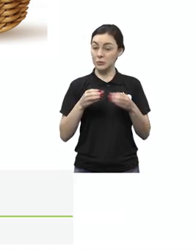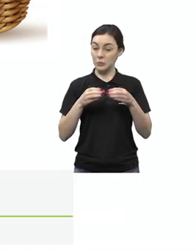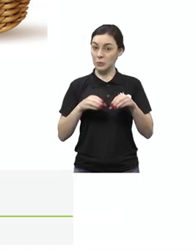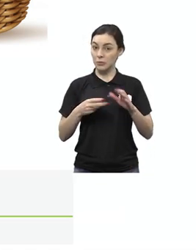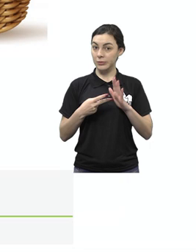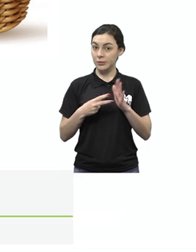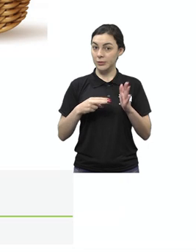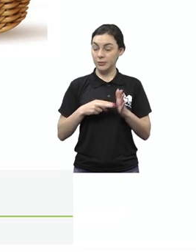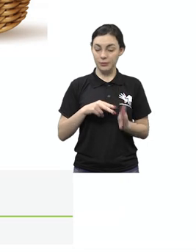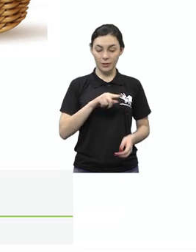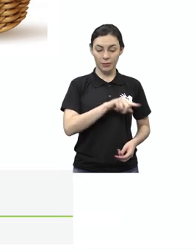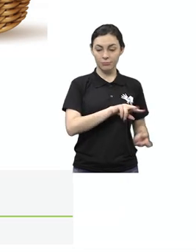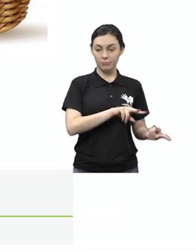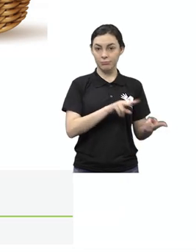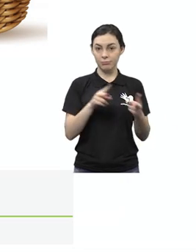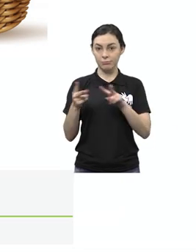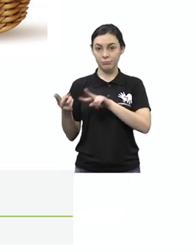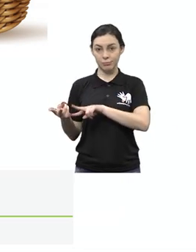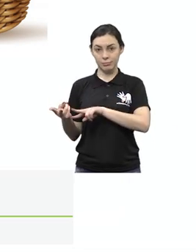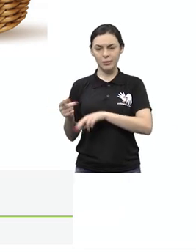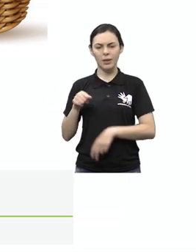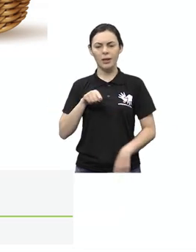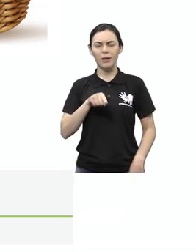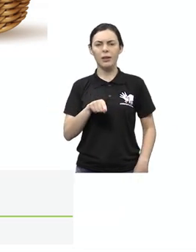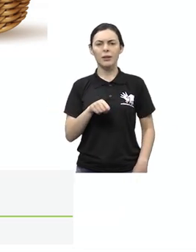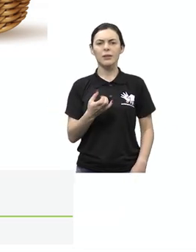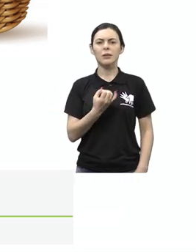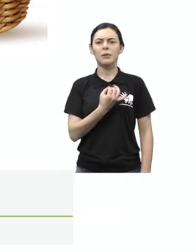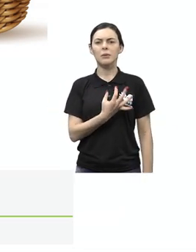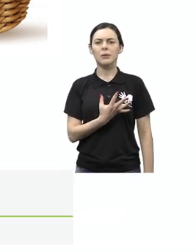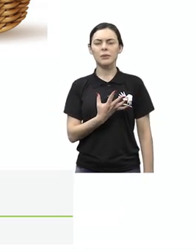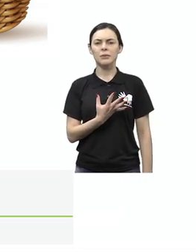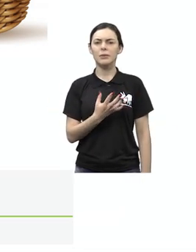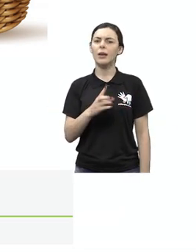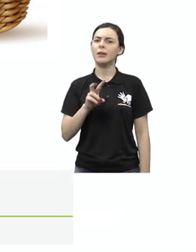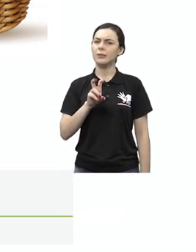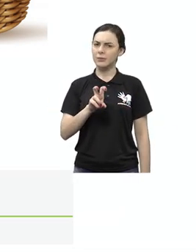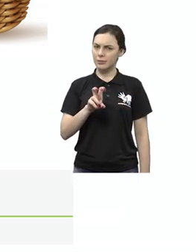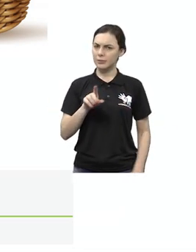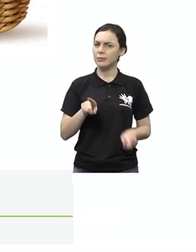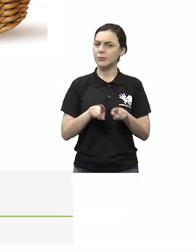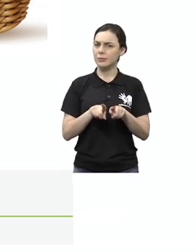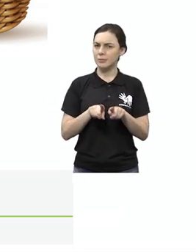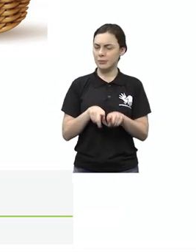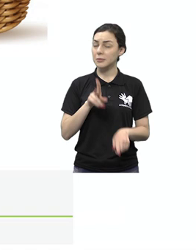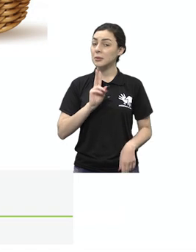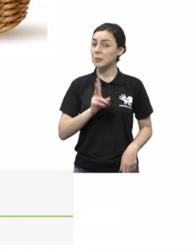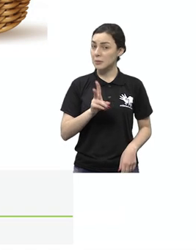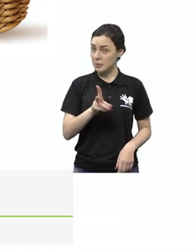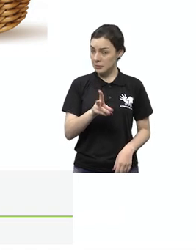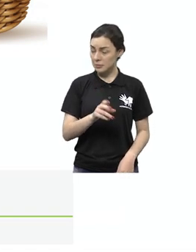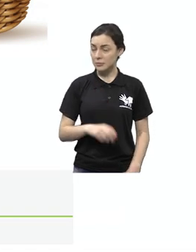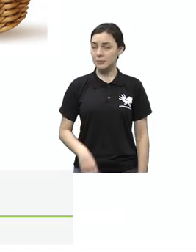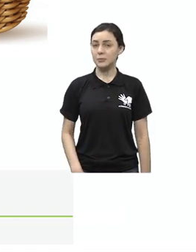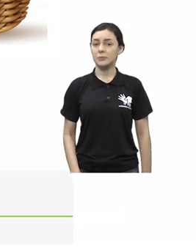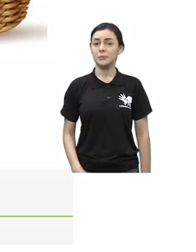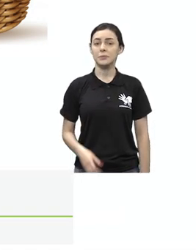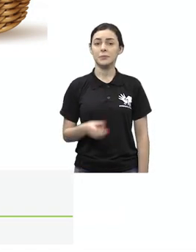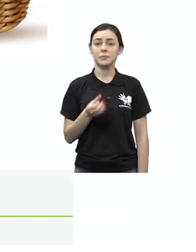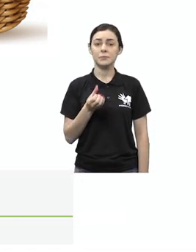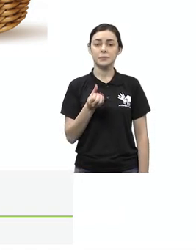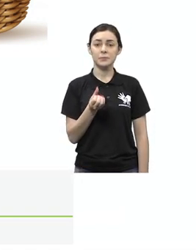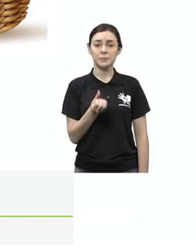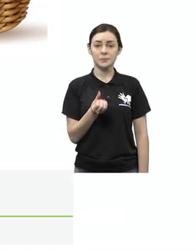1, 2, 3, 4, 5. 5 ovos da primeira cesta. Quantos ovos tinham mesmo na segunda cesta? 5 também. Mas nós vamos continuar a